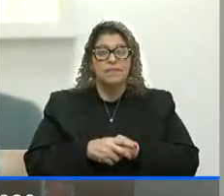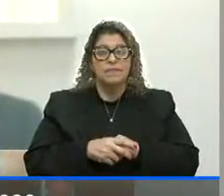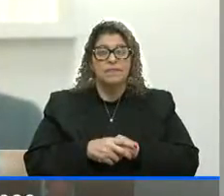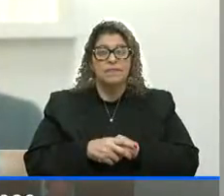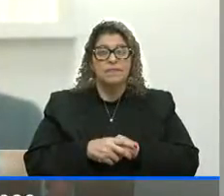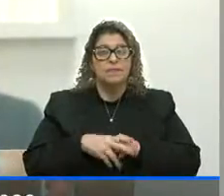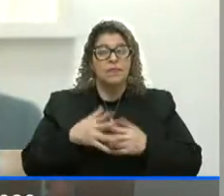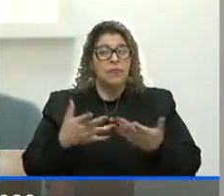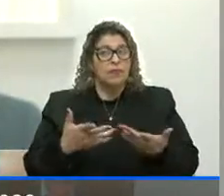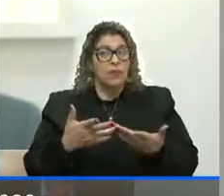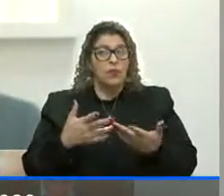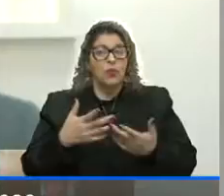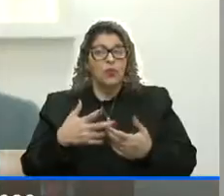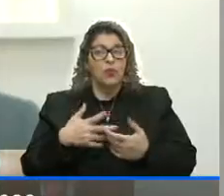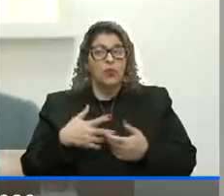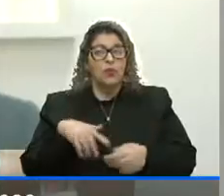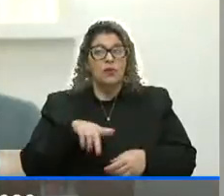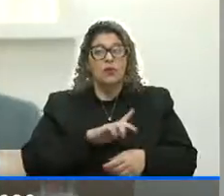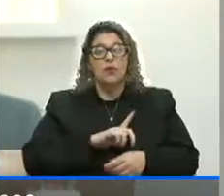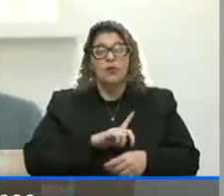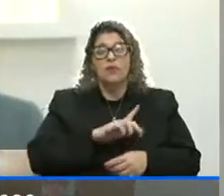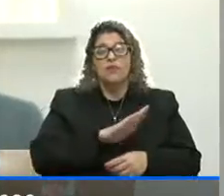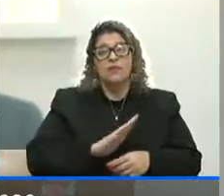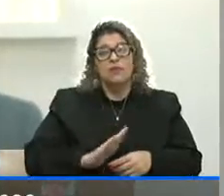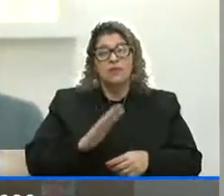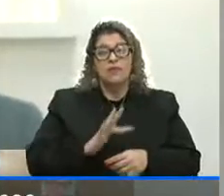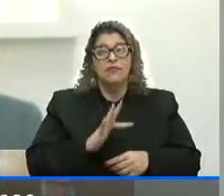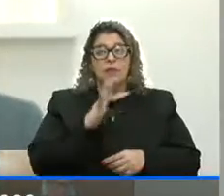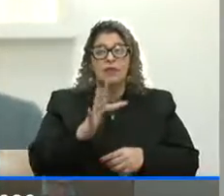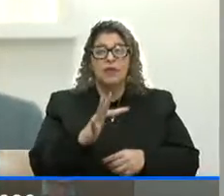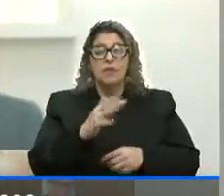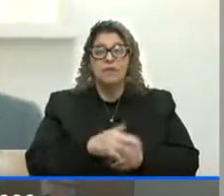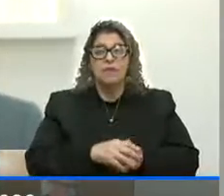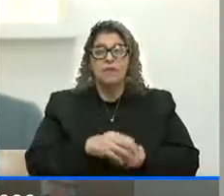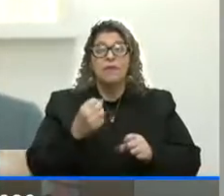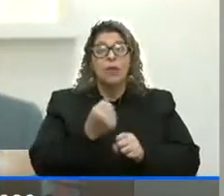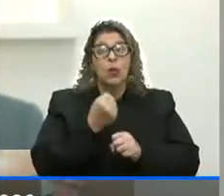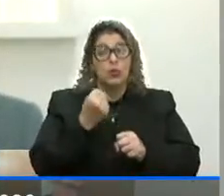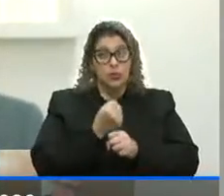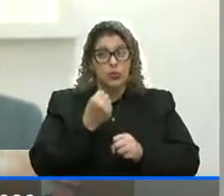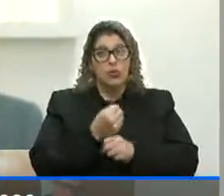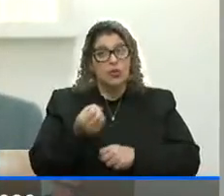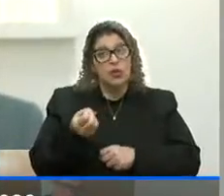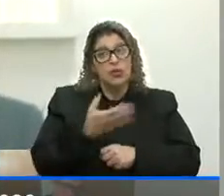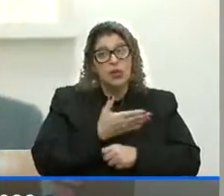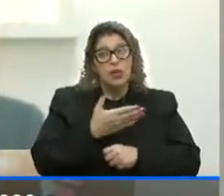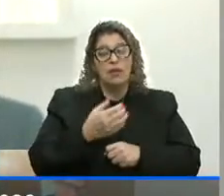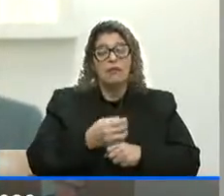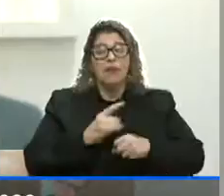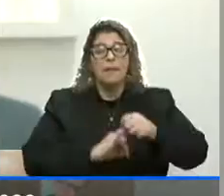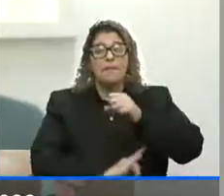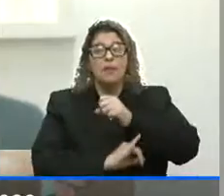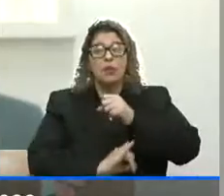do governo federal, nas metas do governo federal, é justamente a construção dessa nova ponte